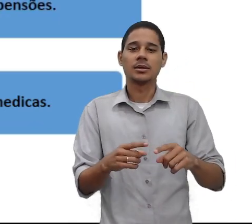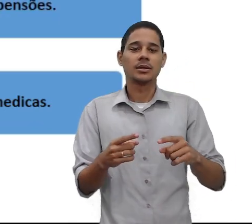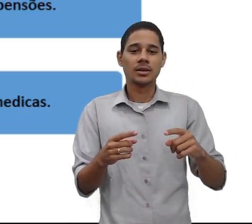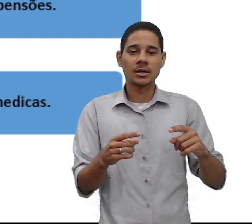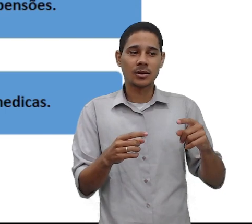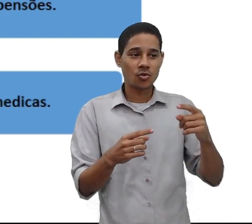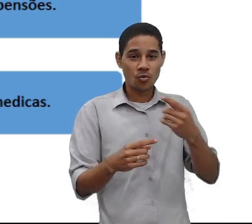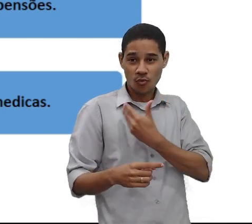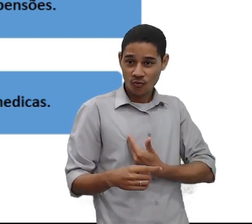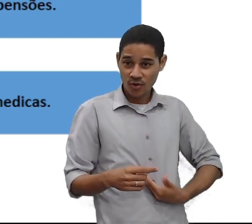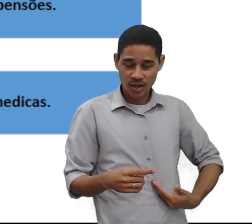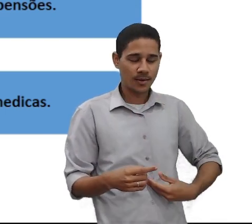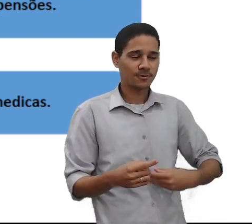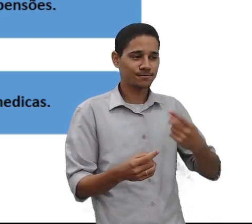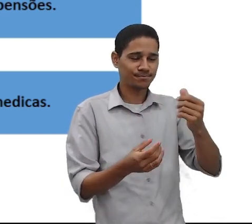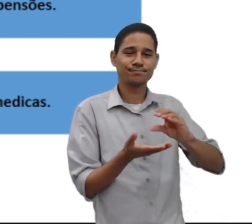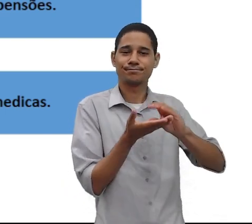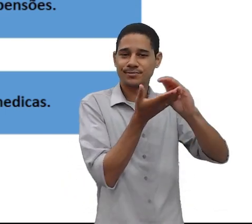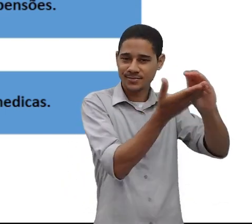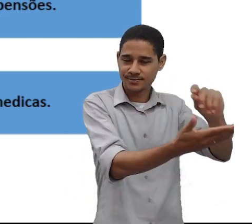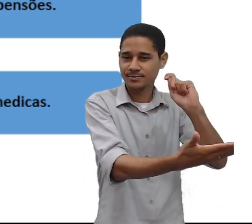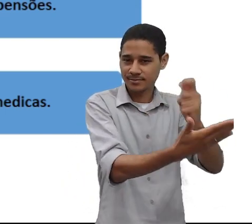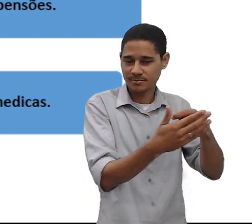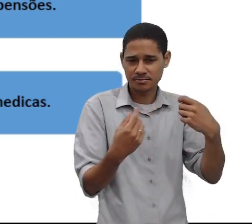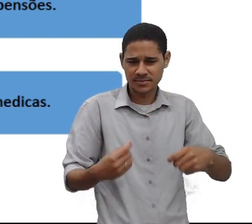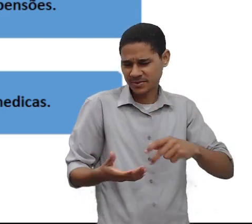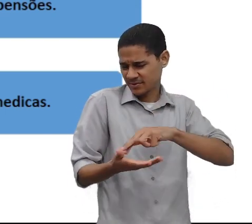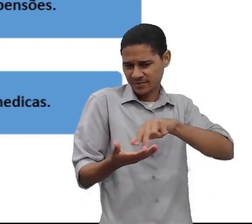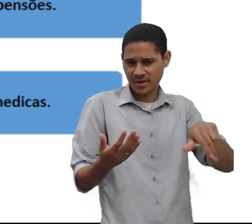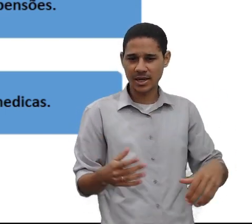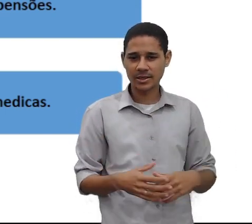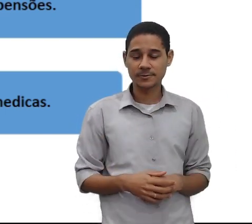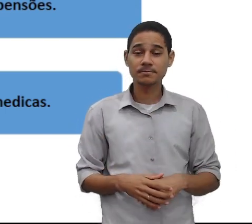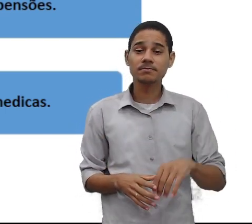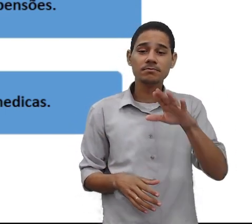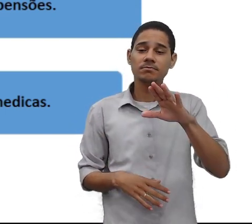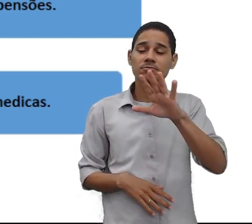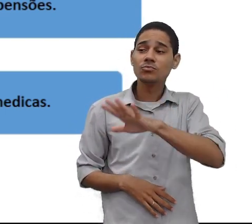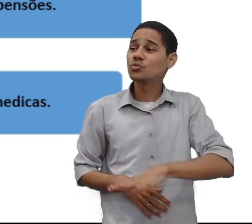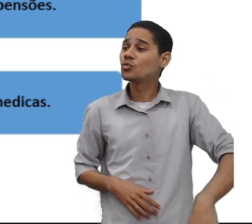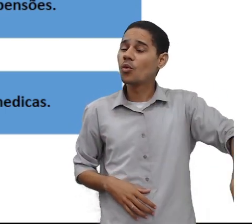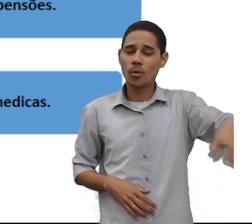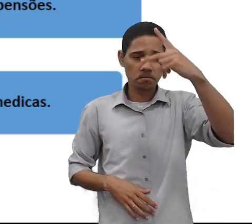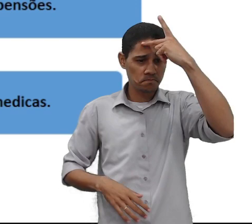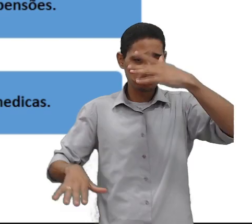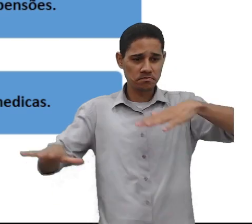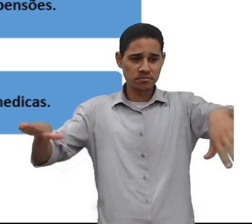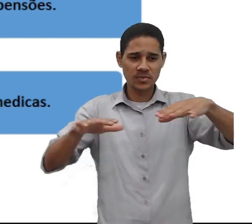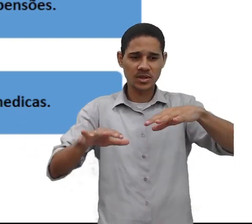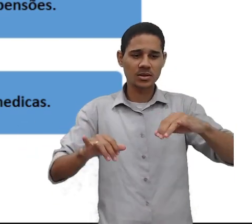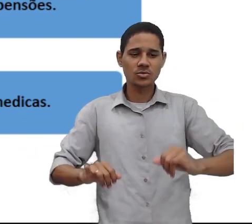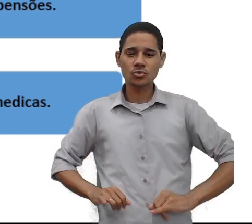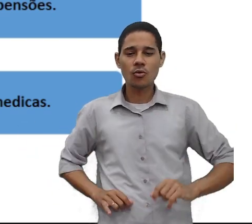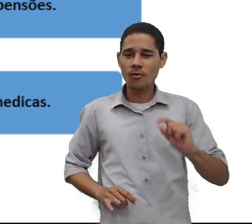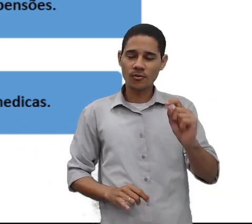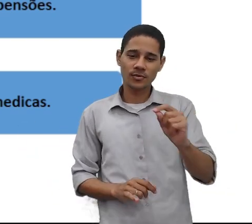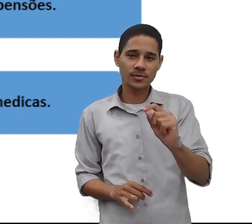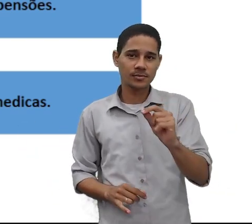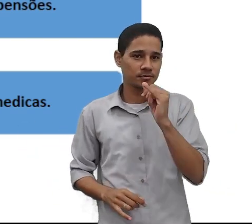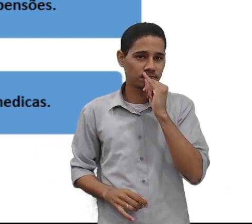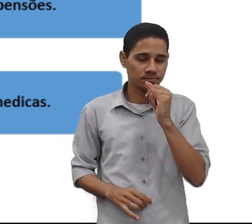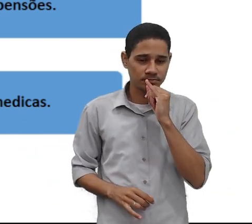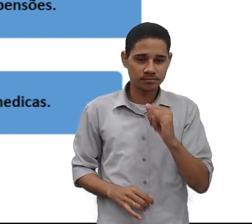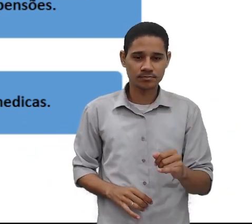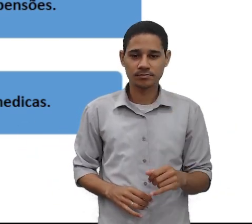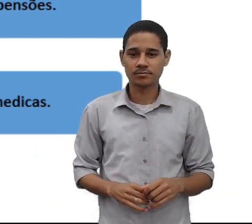outros. E já as consequências para a sociedade, para a nação, são diversas: redução da